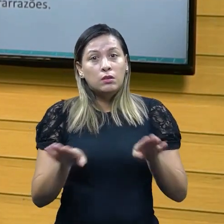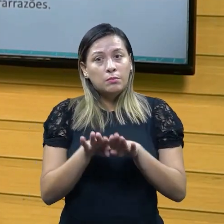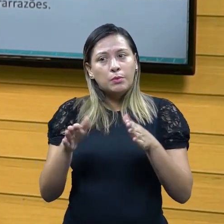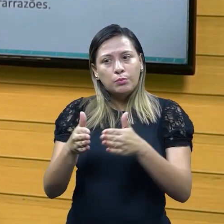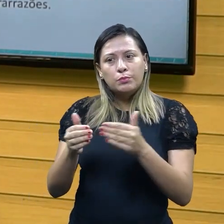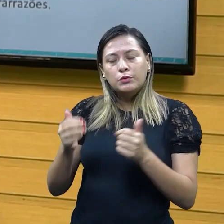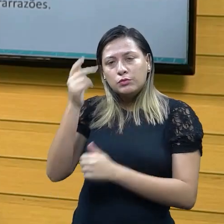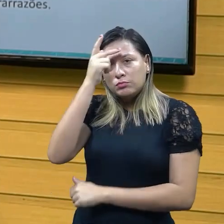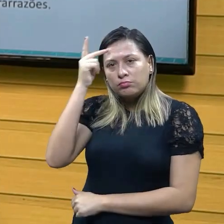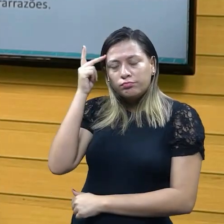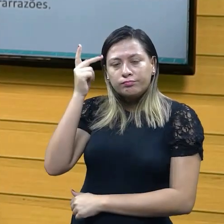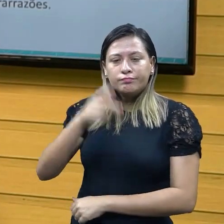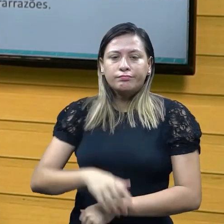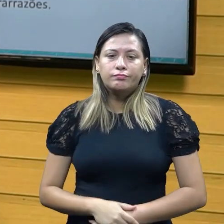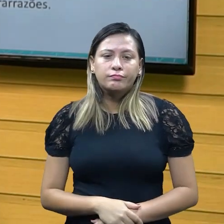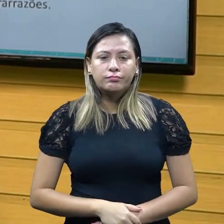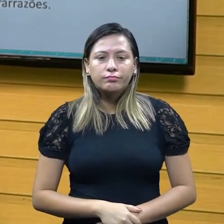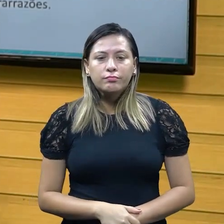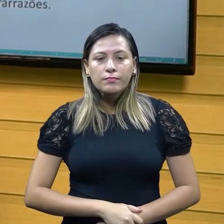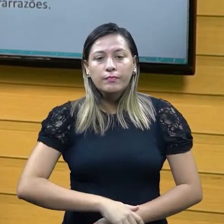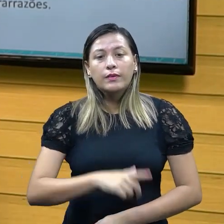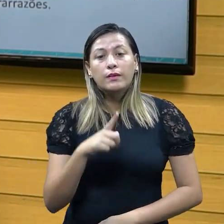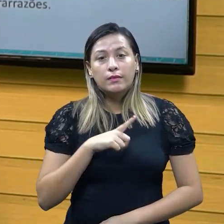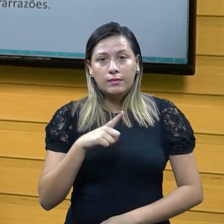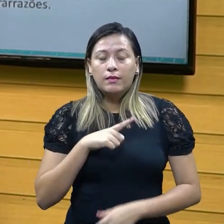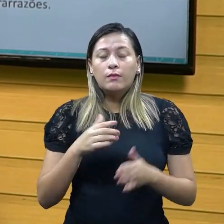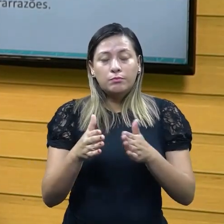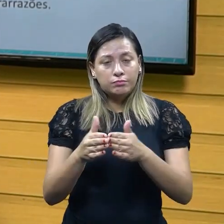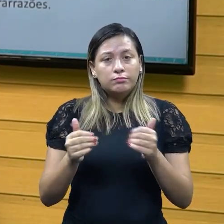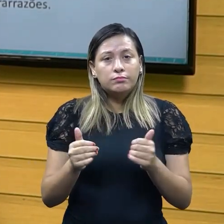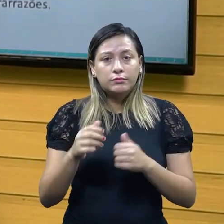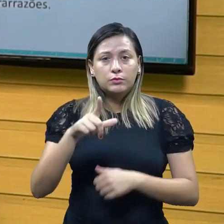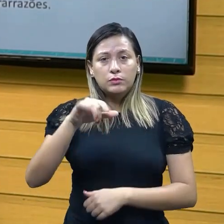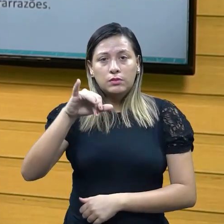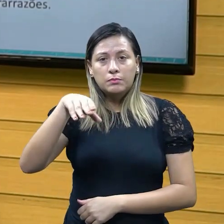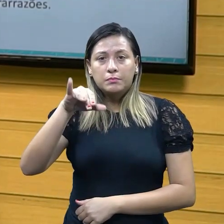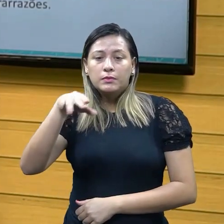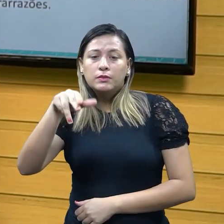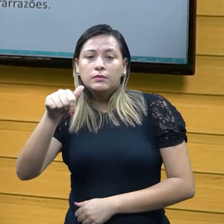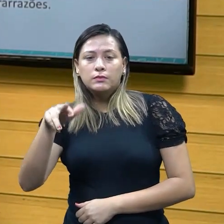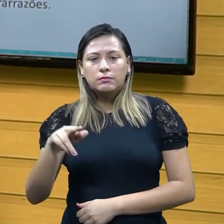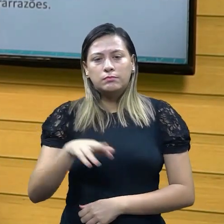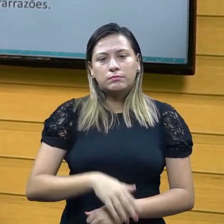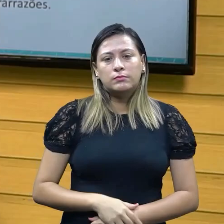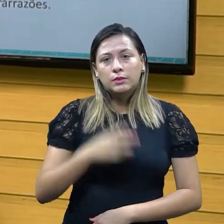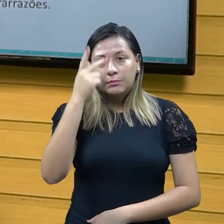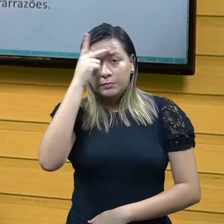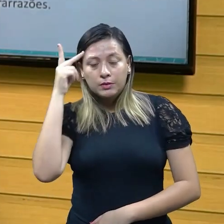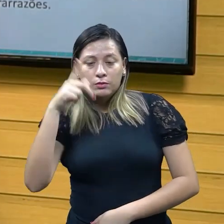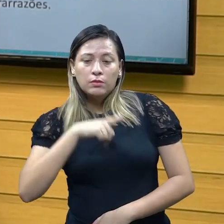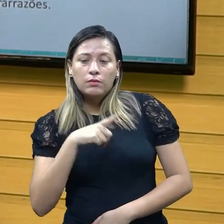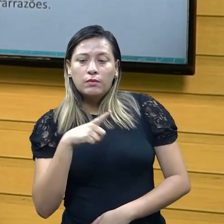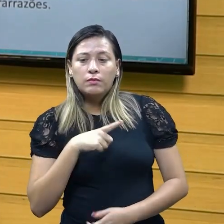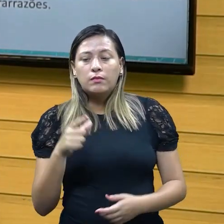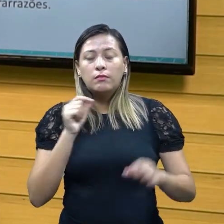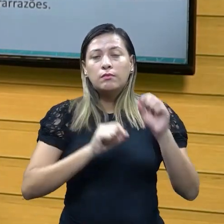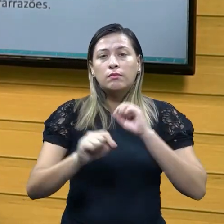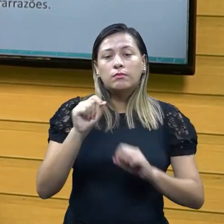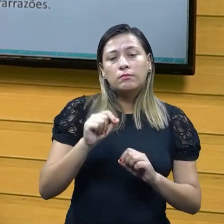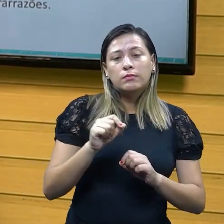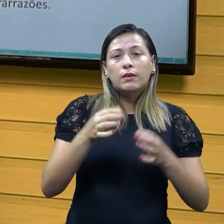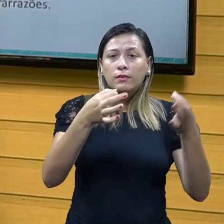da parte. O que ele faz? Tem o pedido de liminar. Ele vai analisar, ele vai dizer, ó, se a pessoa tem a razão da